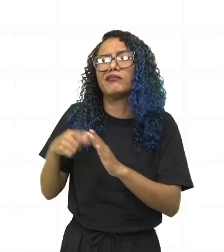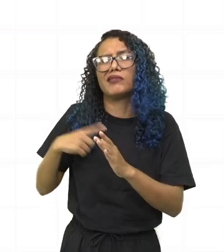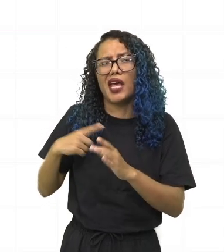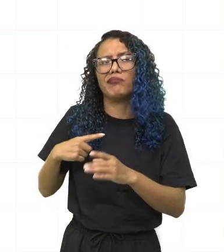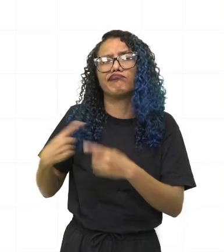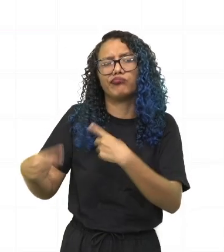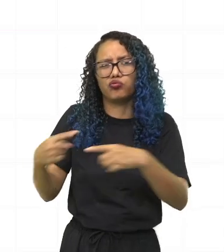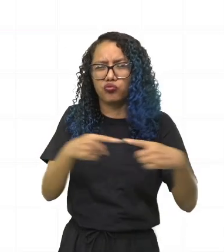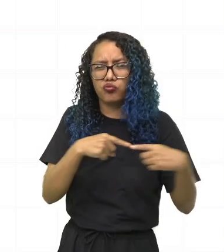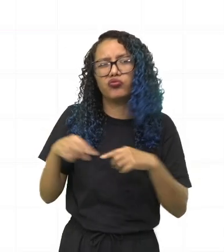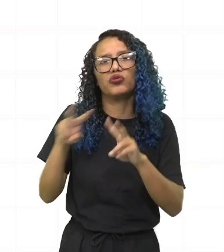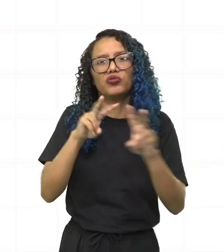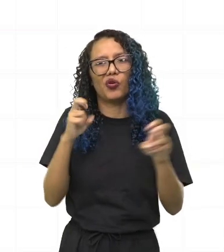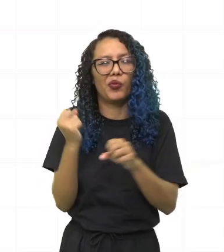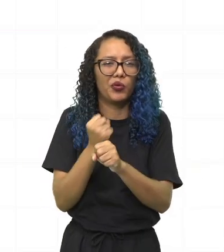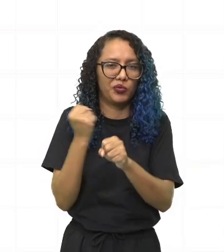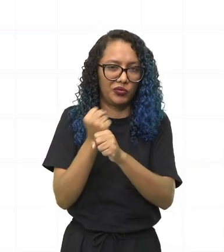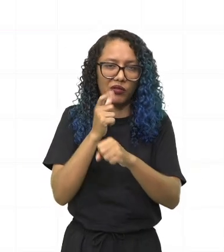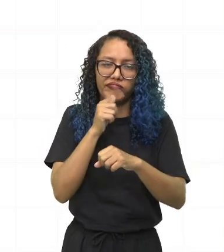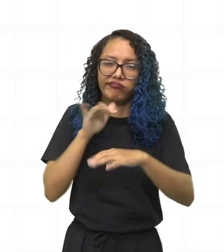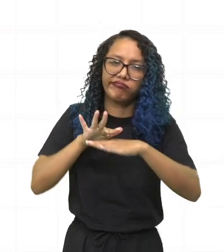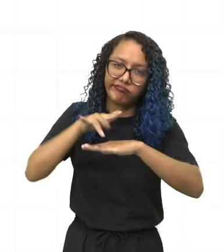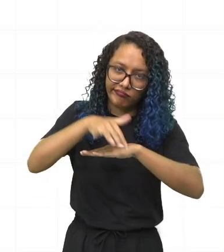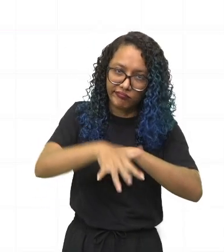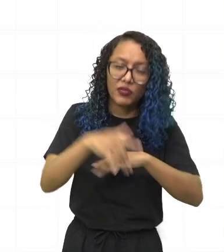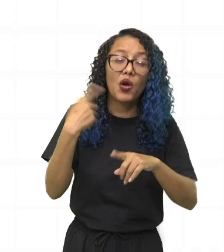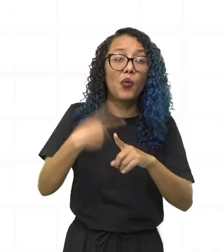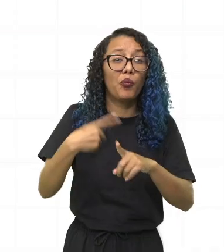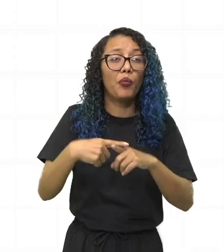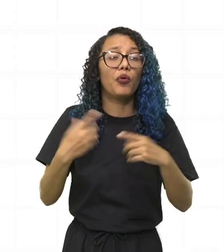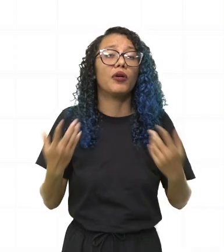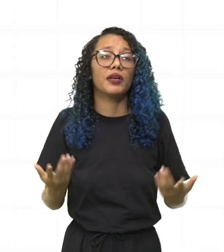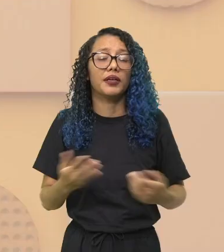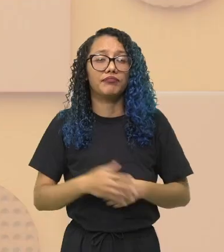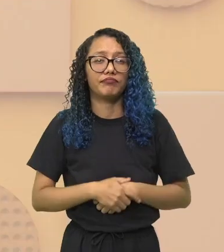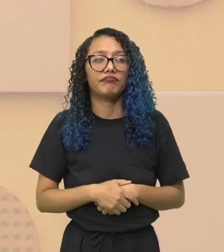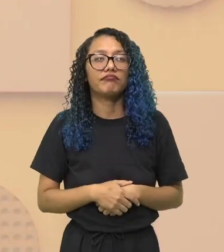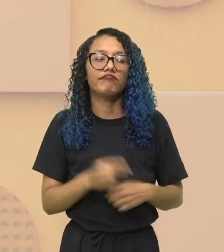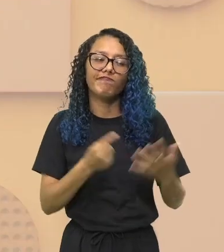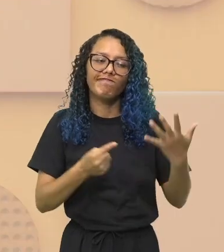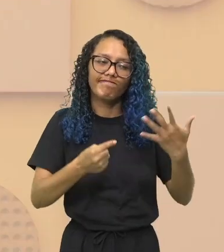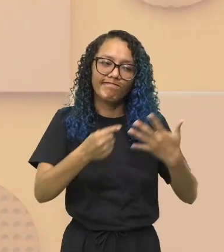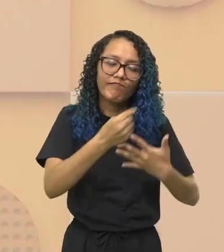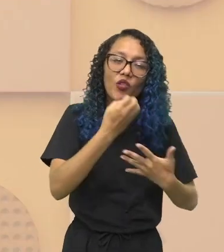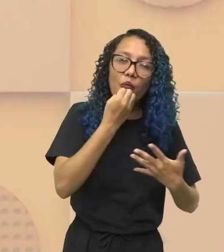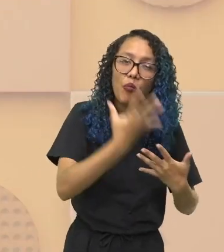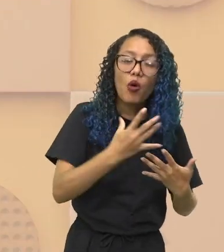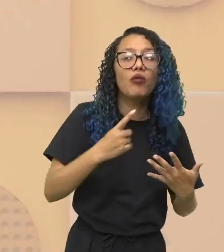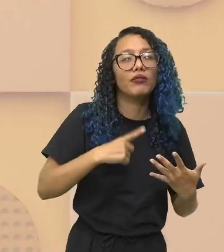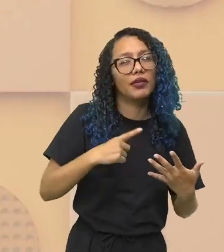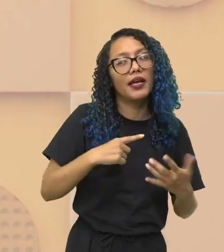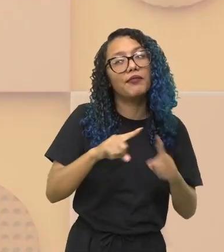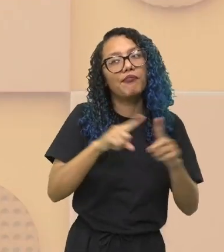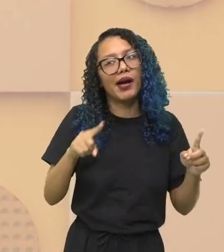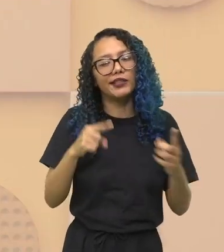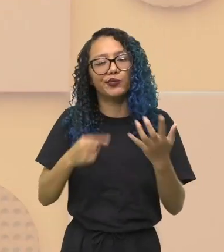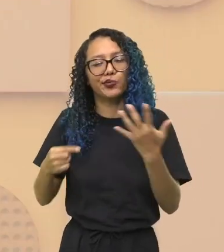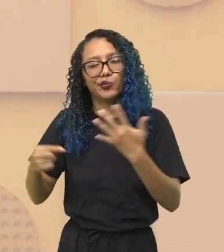de usinas hidrelétricas, porque assim como ela tem as suas vantagens, ela também traz